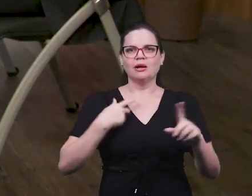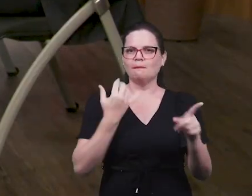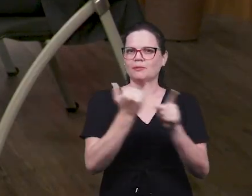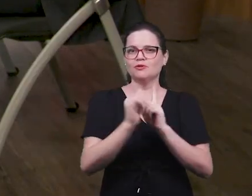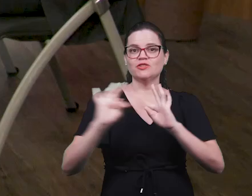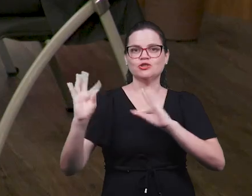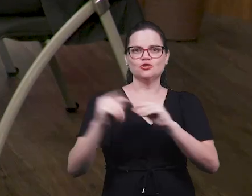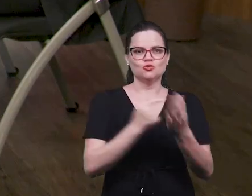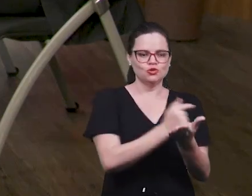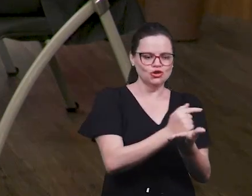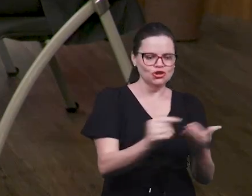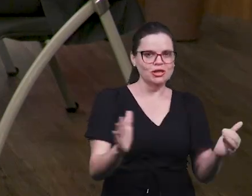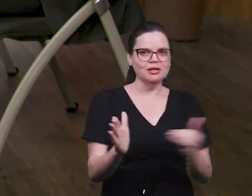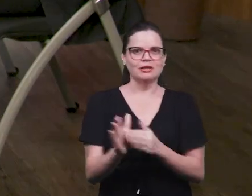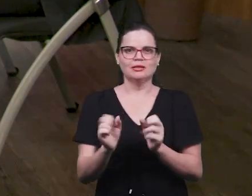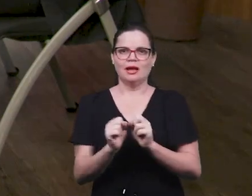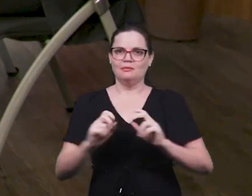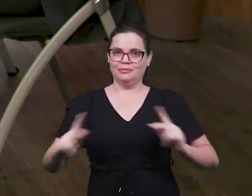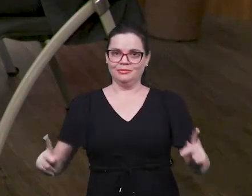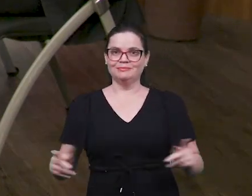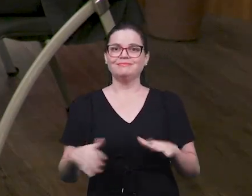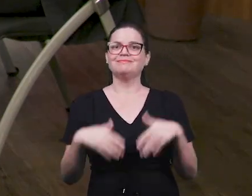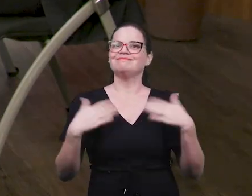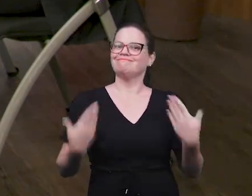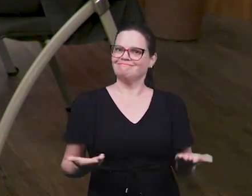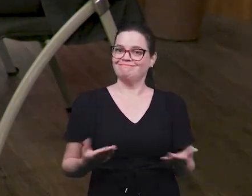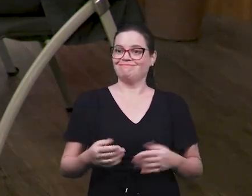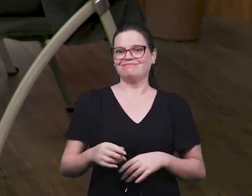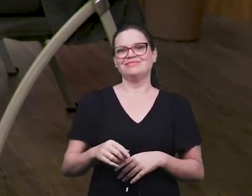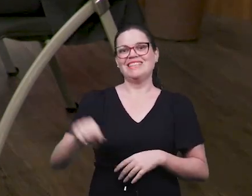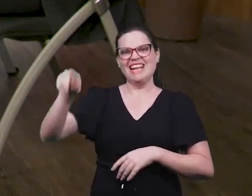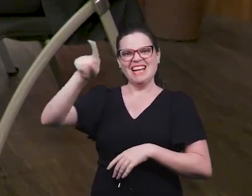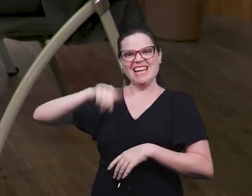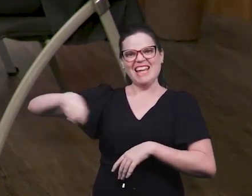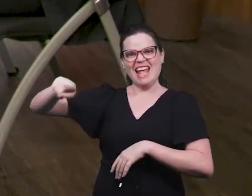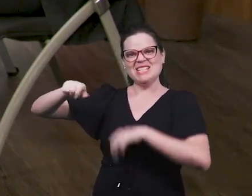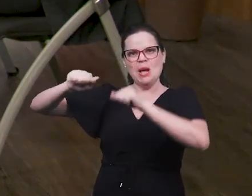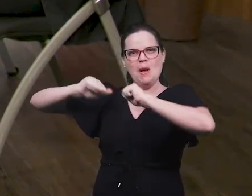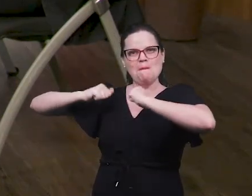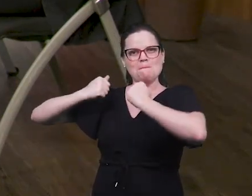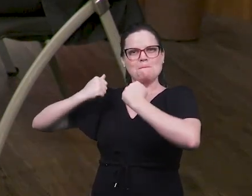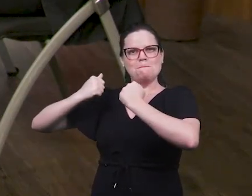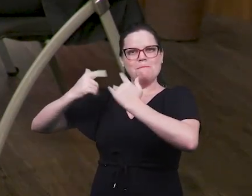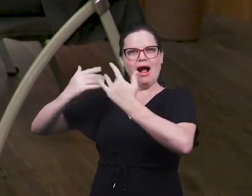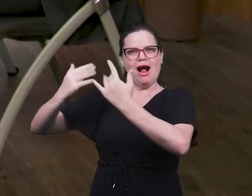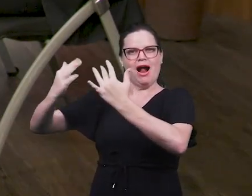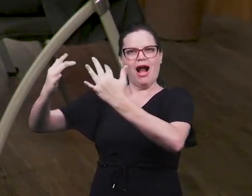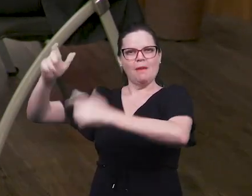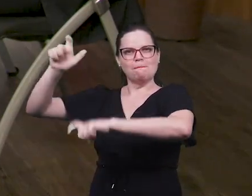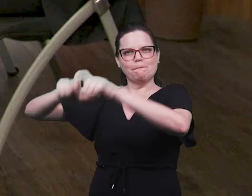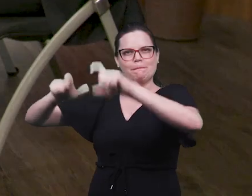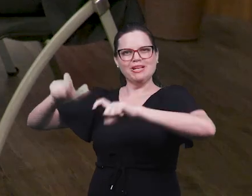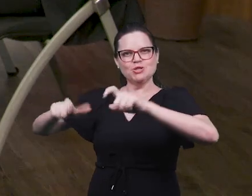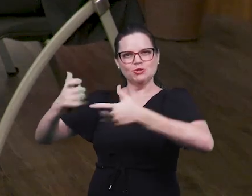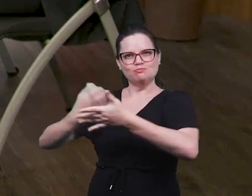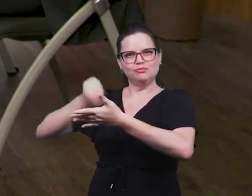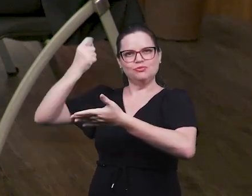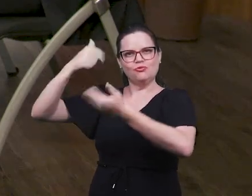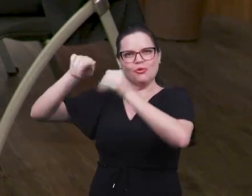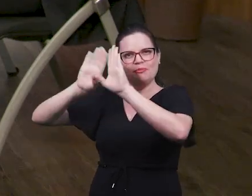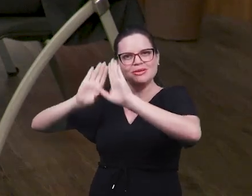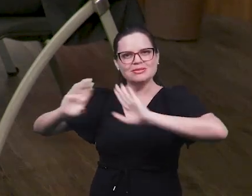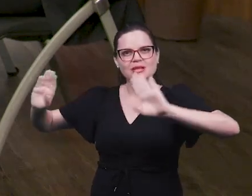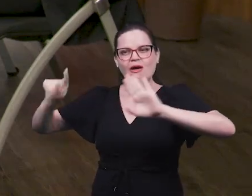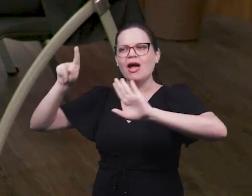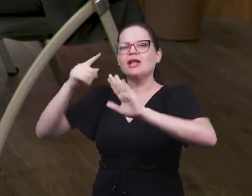do cordeiro e pela palavra do seu Eles o testemunho, venceram. nós alcançamos a vitória. Venceram o acusador, né? Isso mesmo. É, como você falou